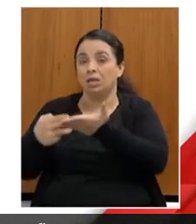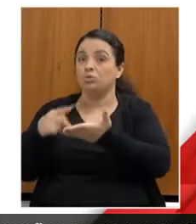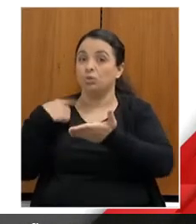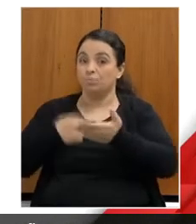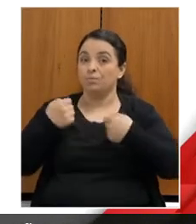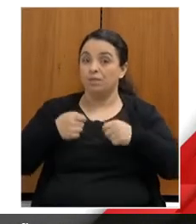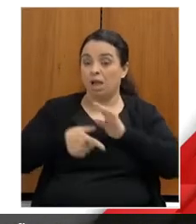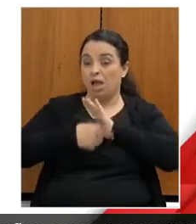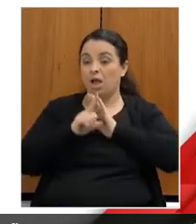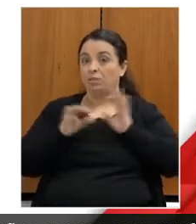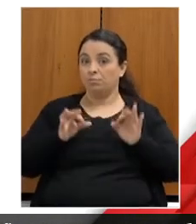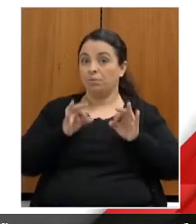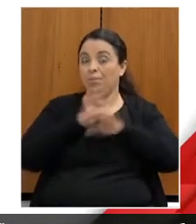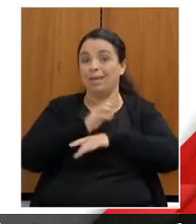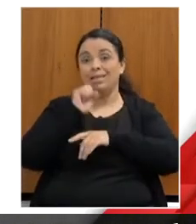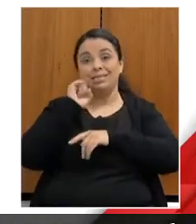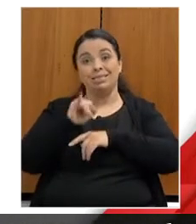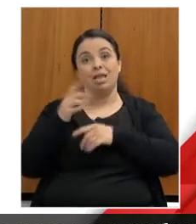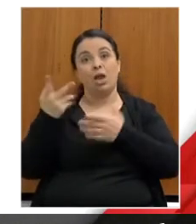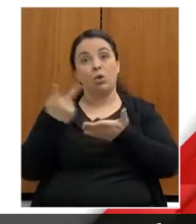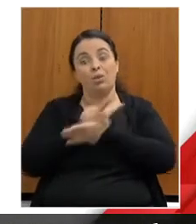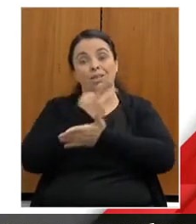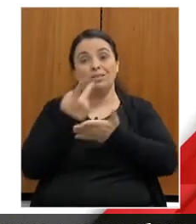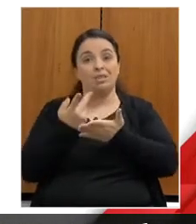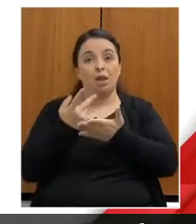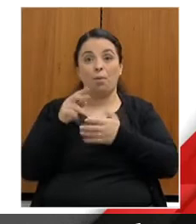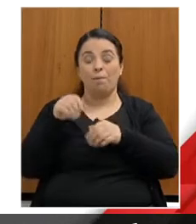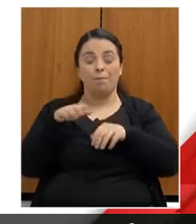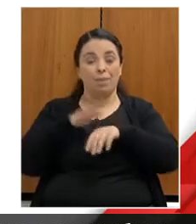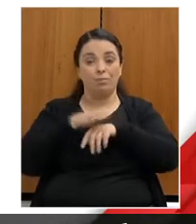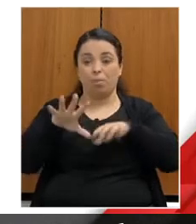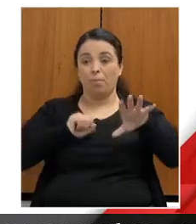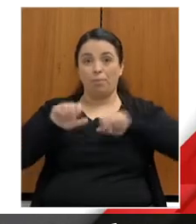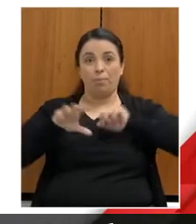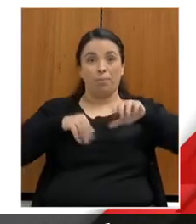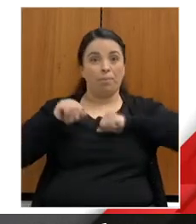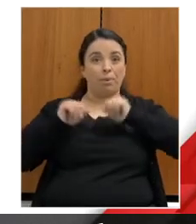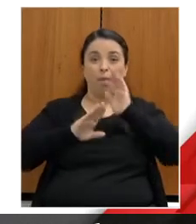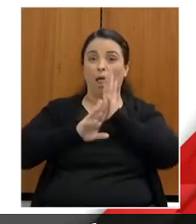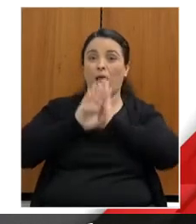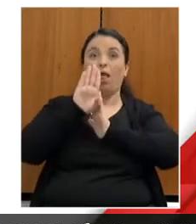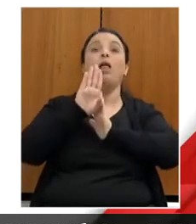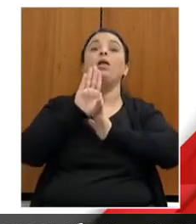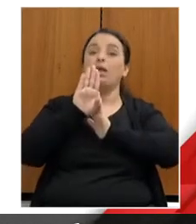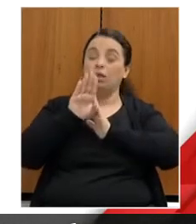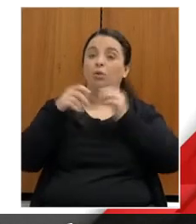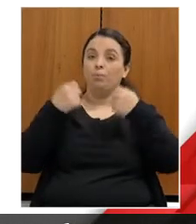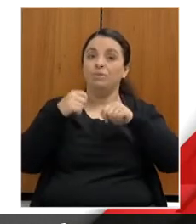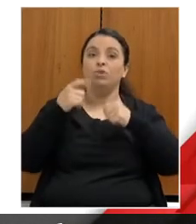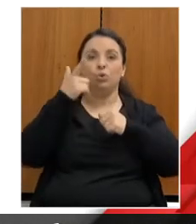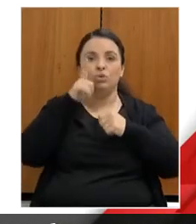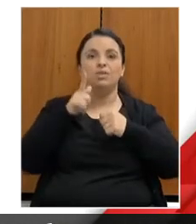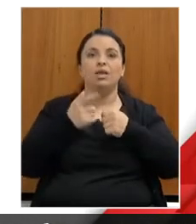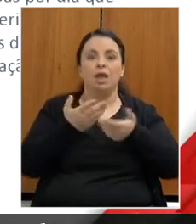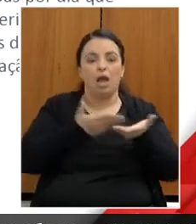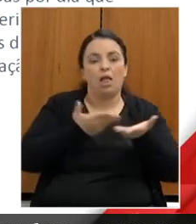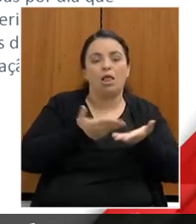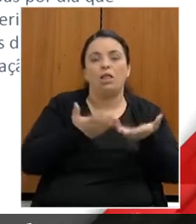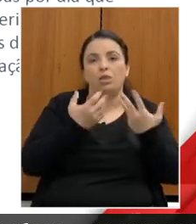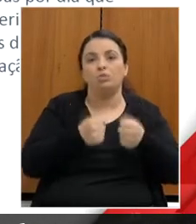caso tenha algum pico, gente ultrapasse ele. Para depois a gente normalizar a nossa vida. Pode passar?